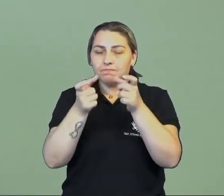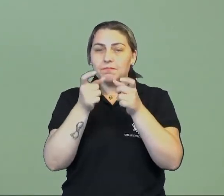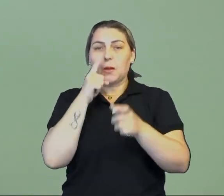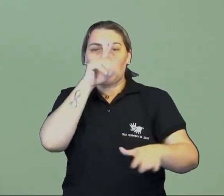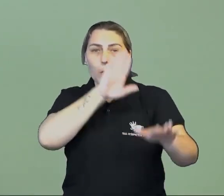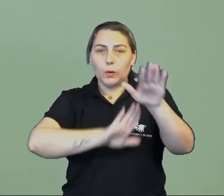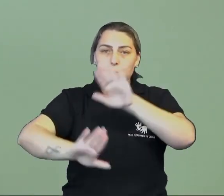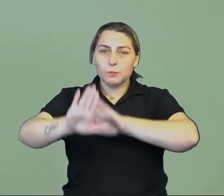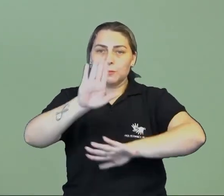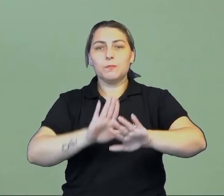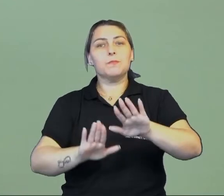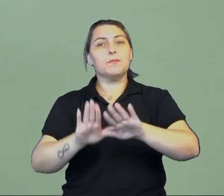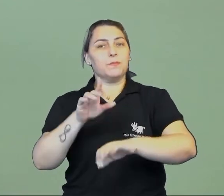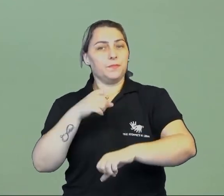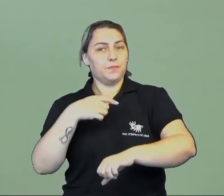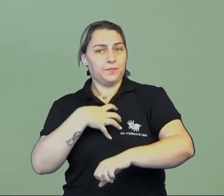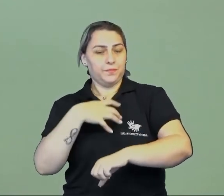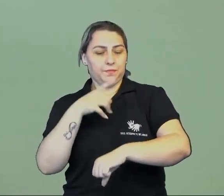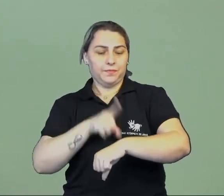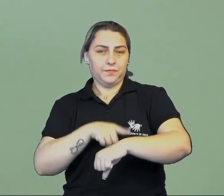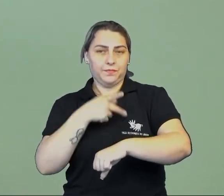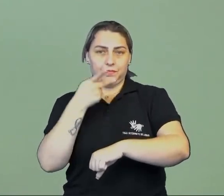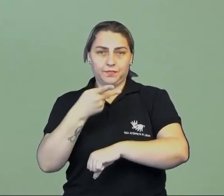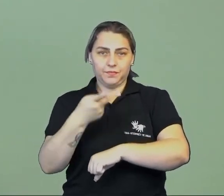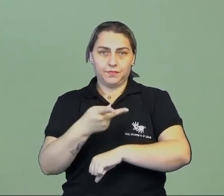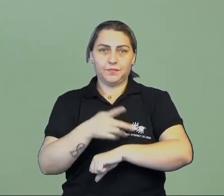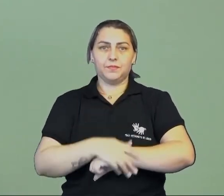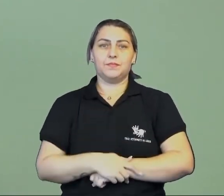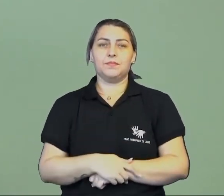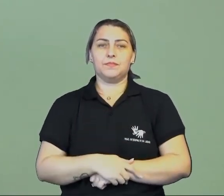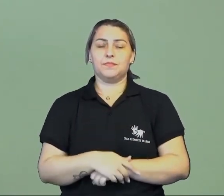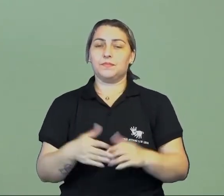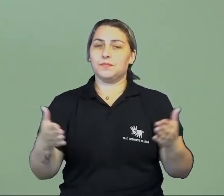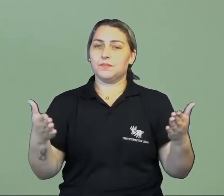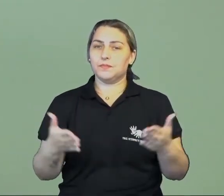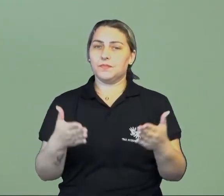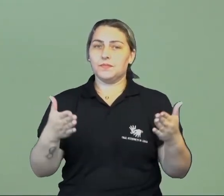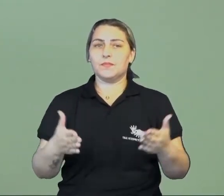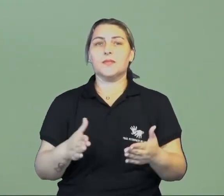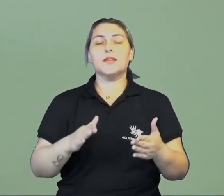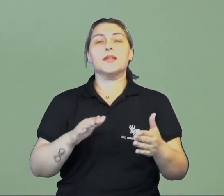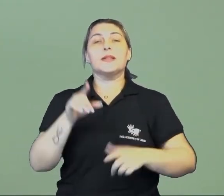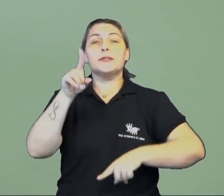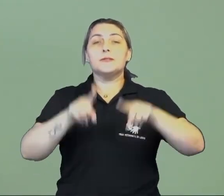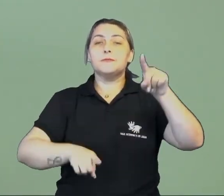um certo cuidado na forma com que falamos. Vamos agora para